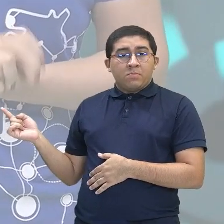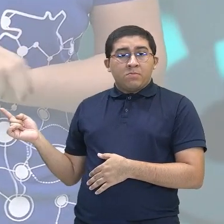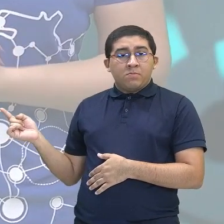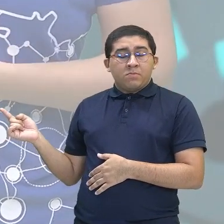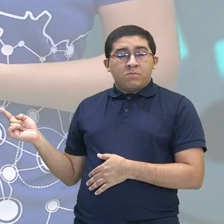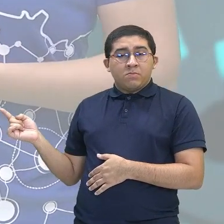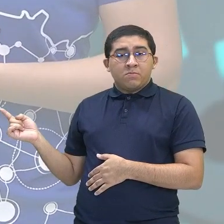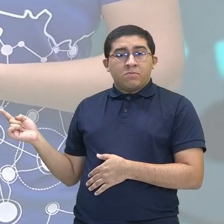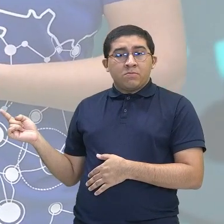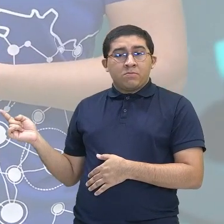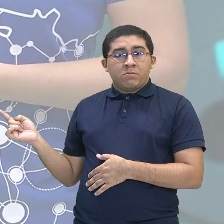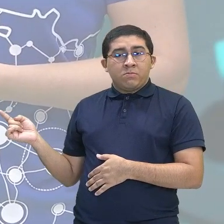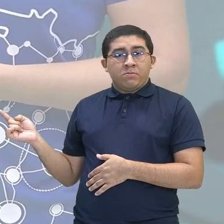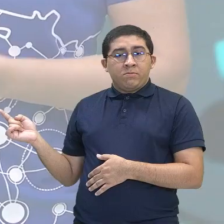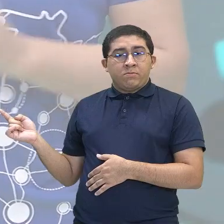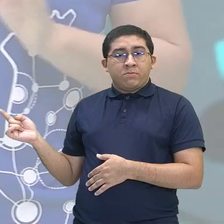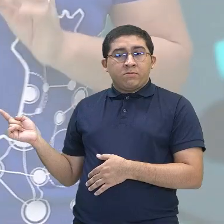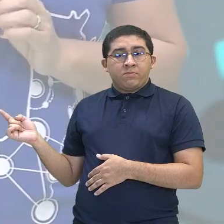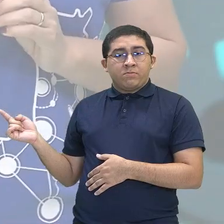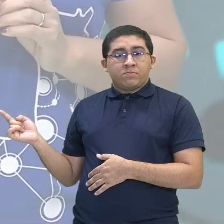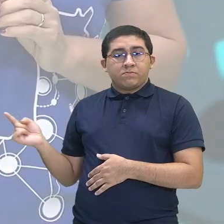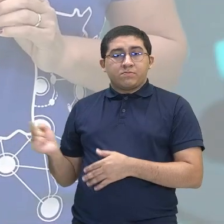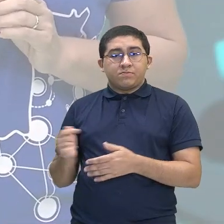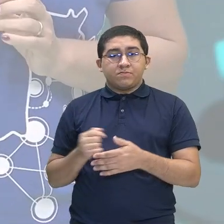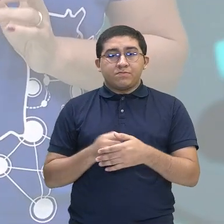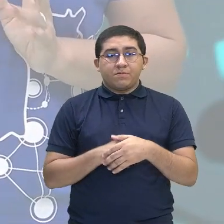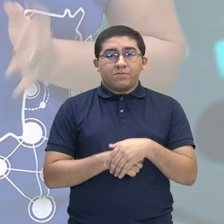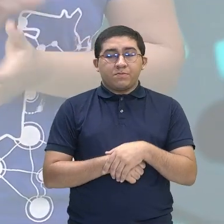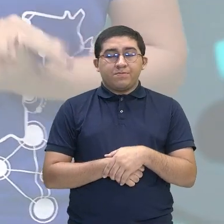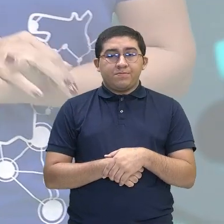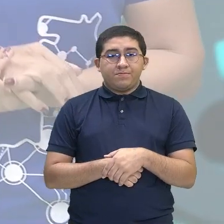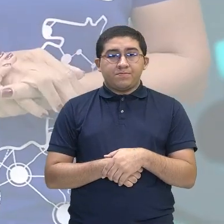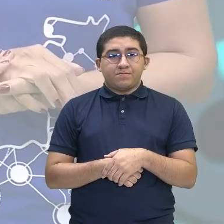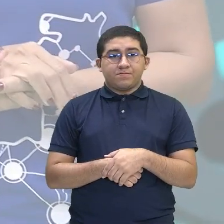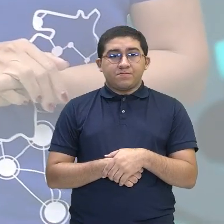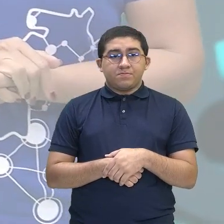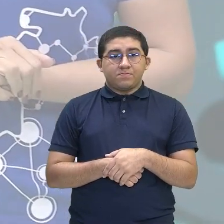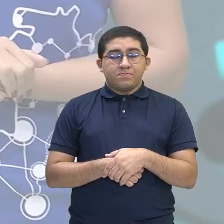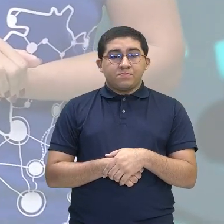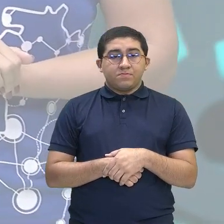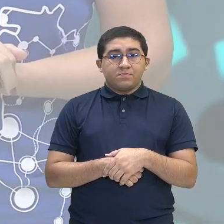Então, make fica make, write. Como é que fica